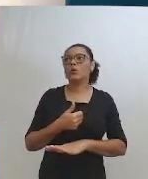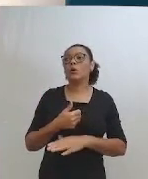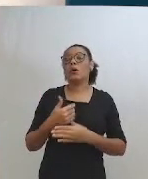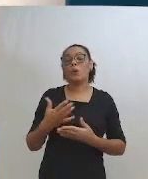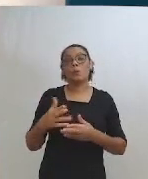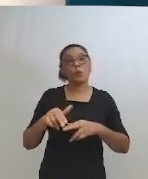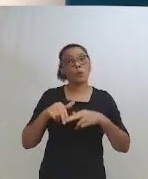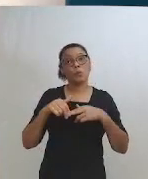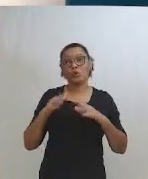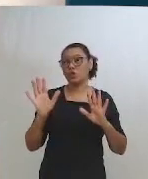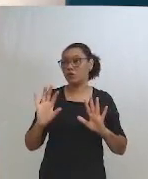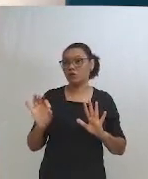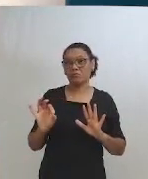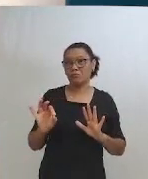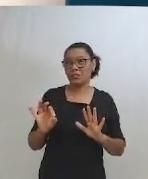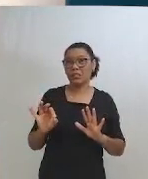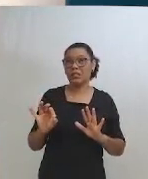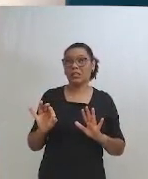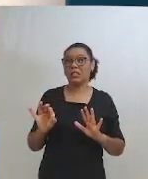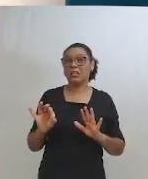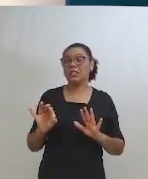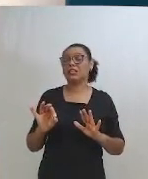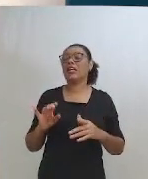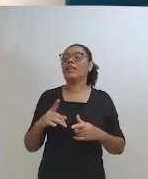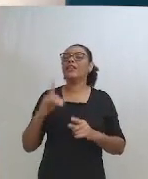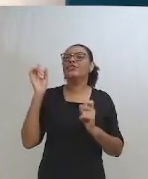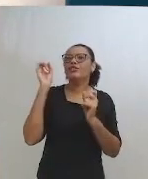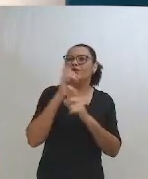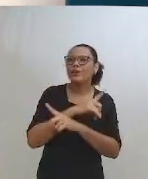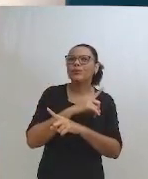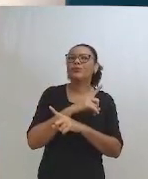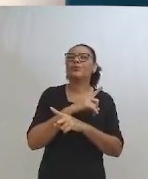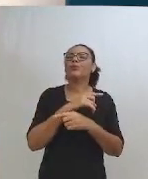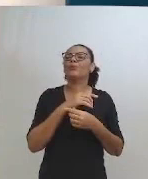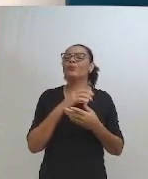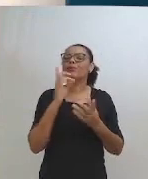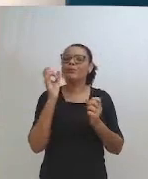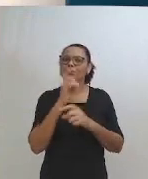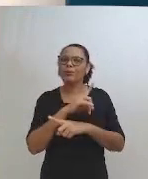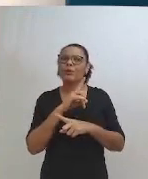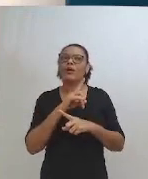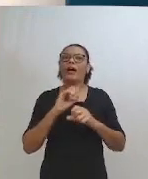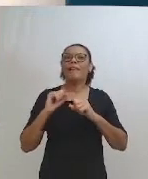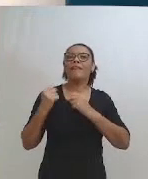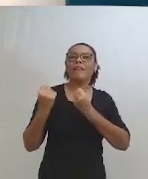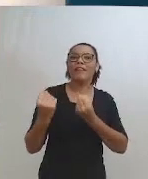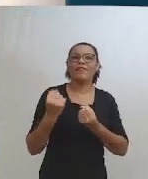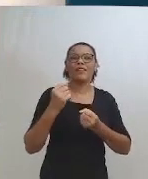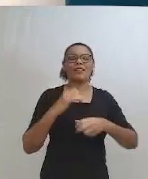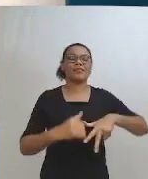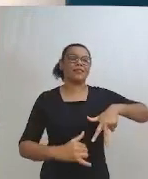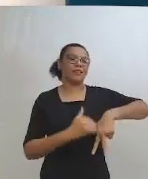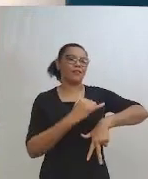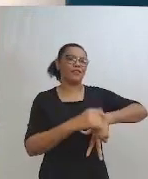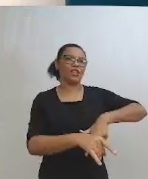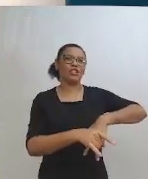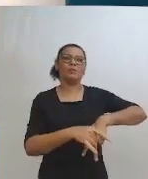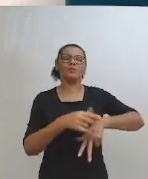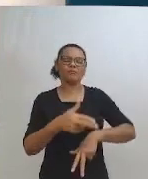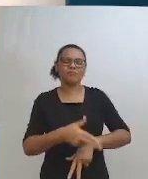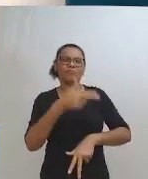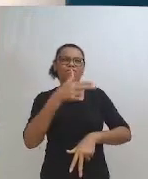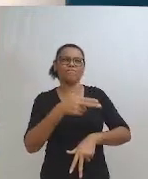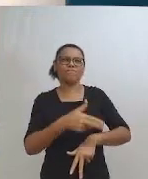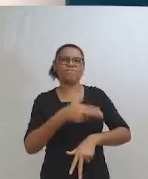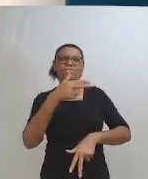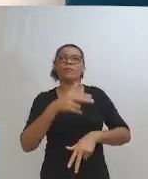mediante recurso que dificultou a defesa da vítima, matou Kaique Costa Lucas, mediante disparo de arma de fogo, laudo de